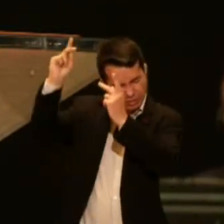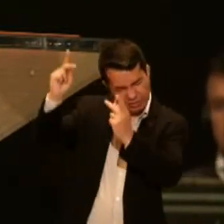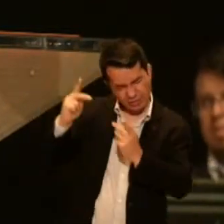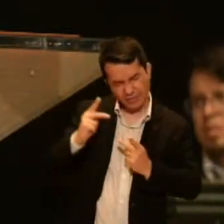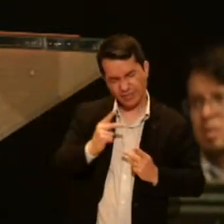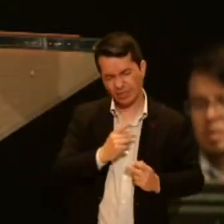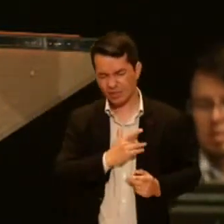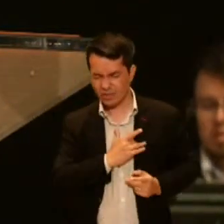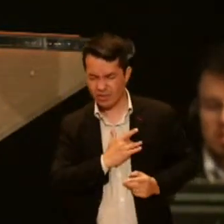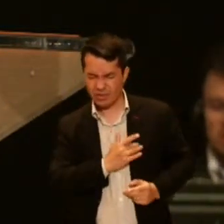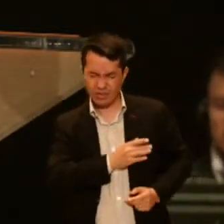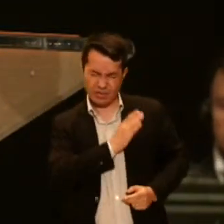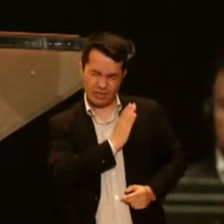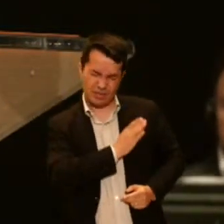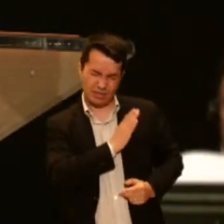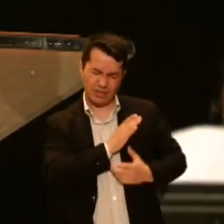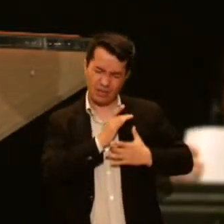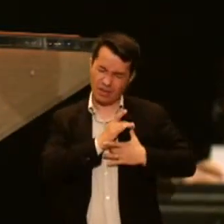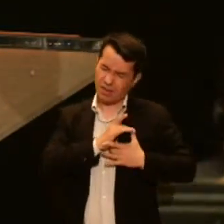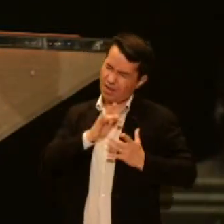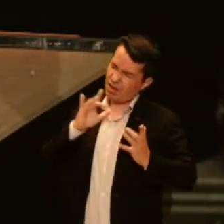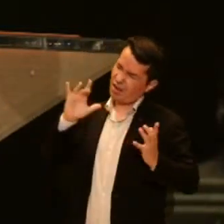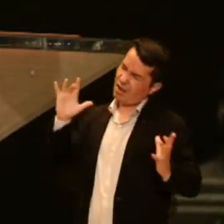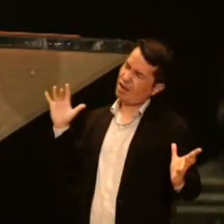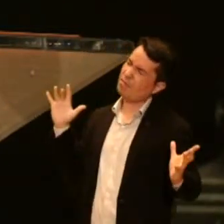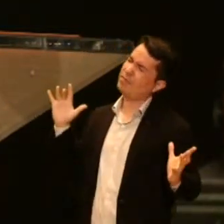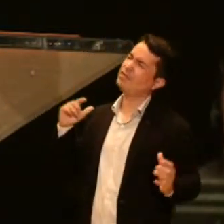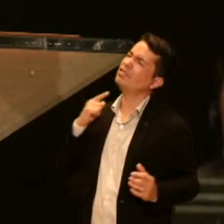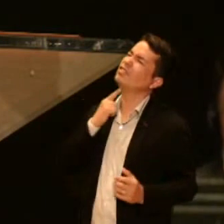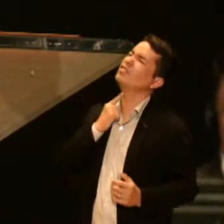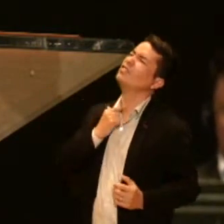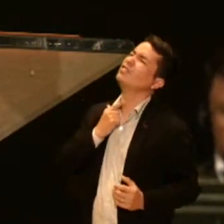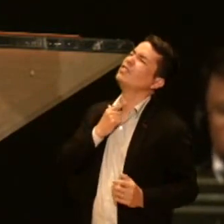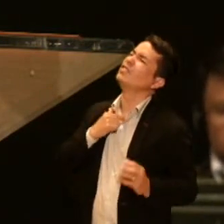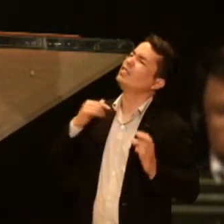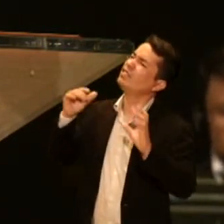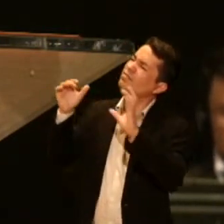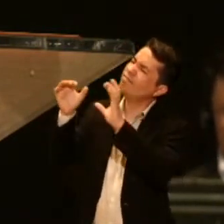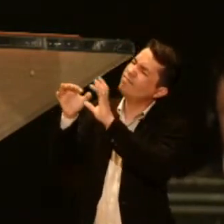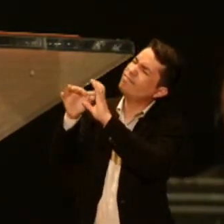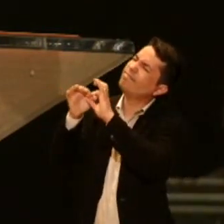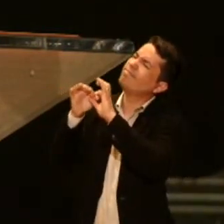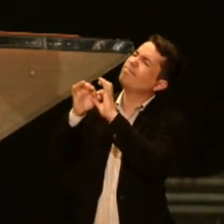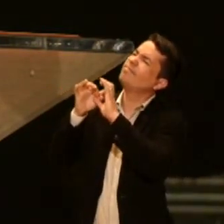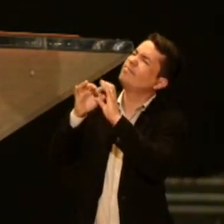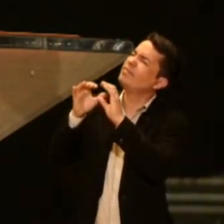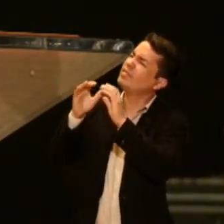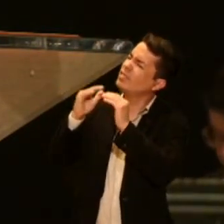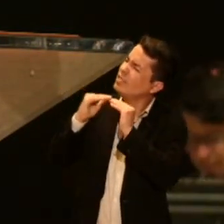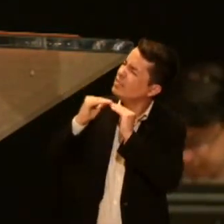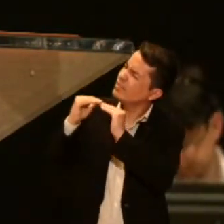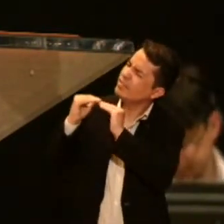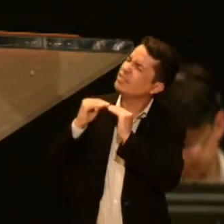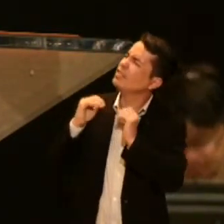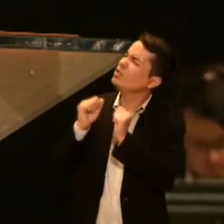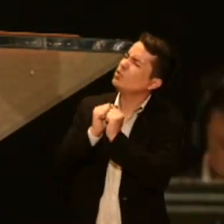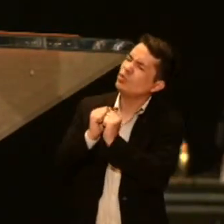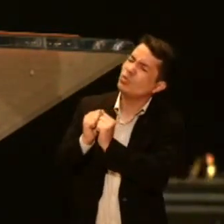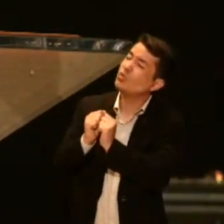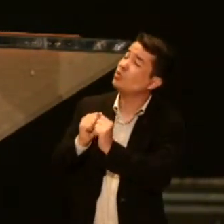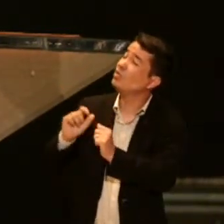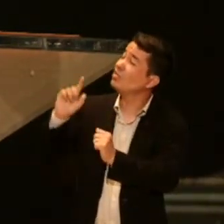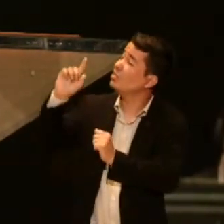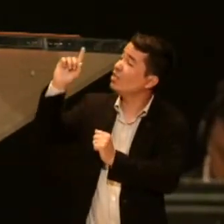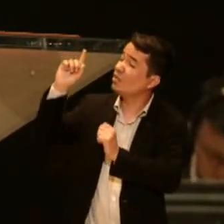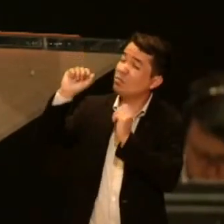está aberto para a tua vontade, para a tua glória habitar dentro de mim. E nessa hora eu quero te